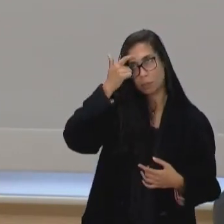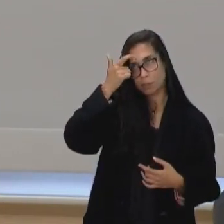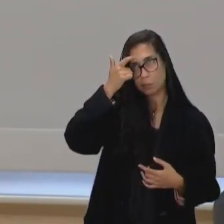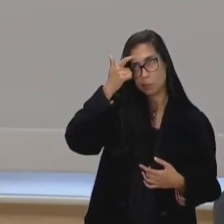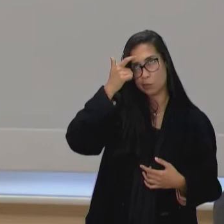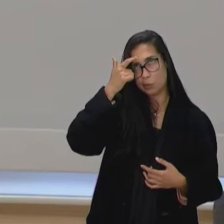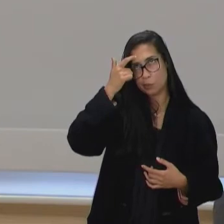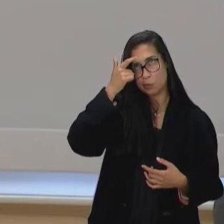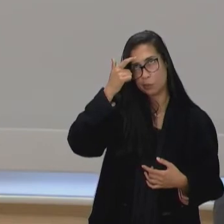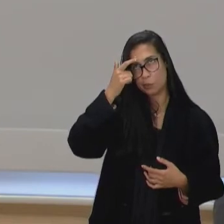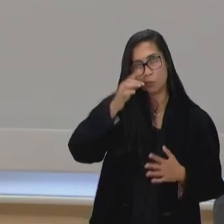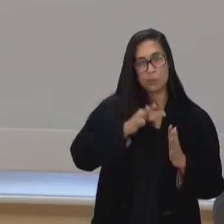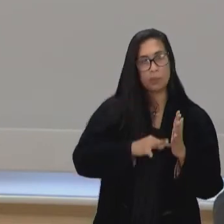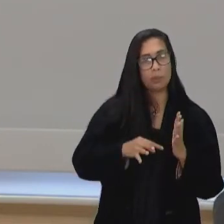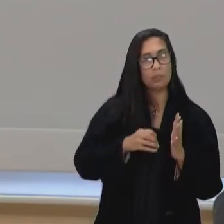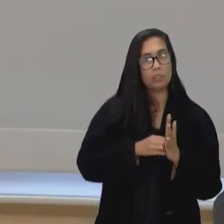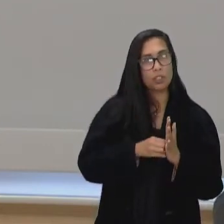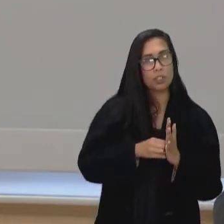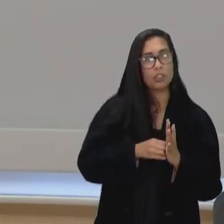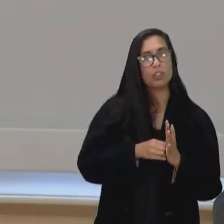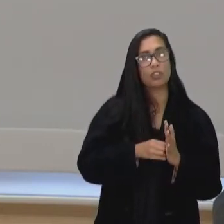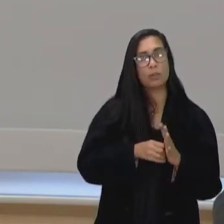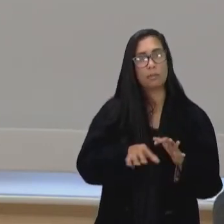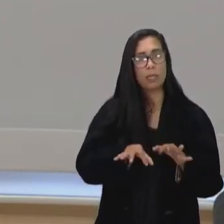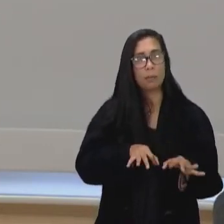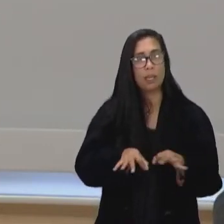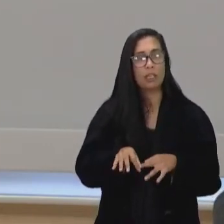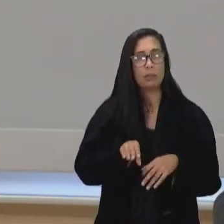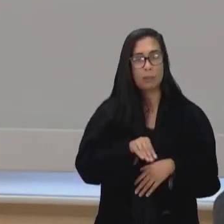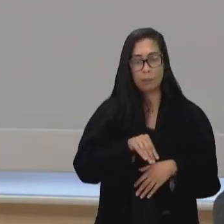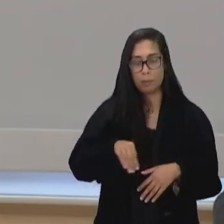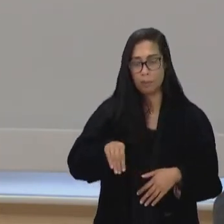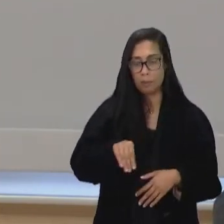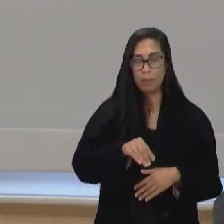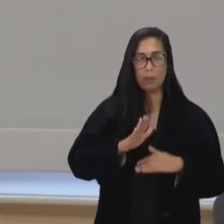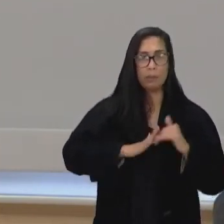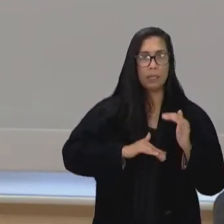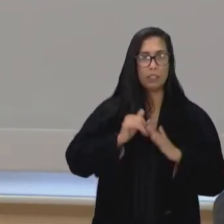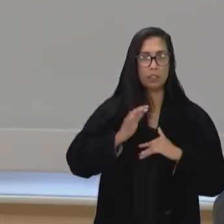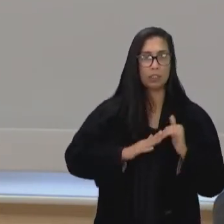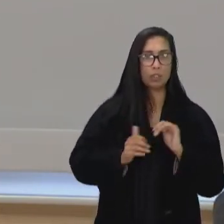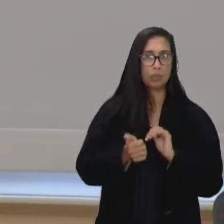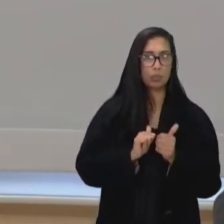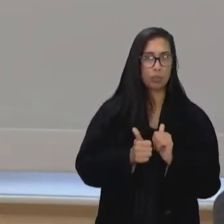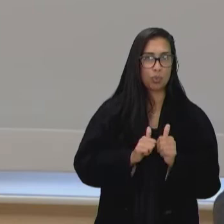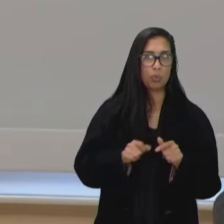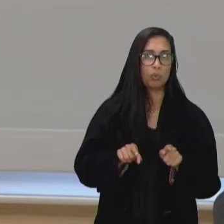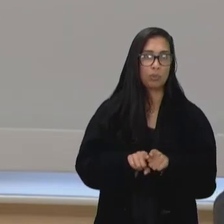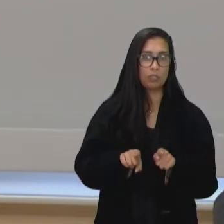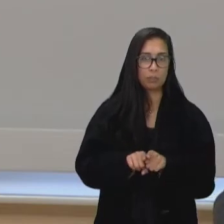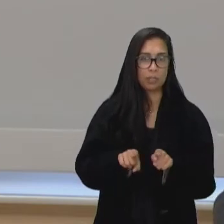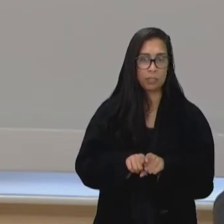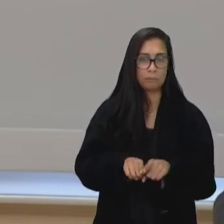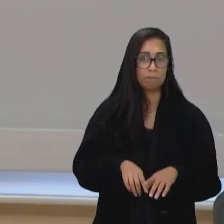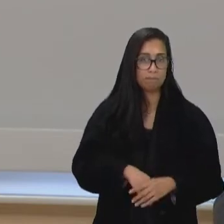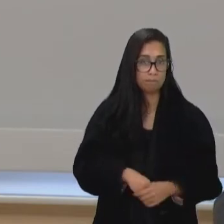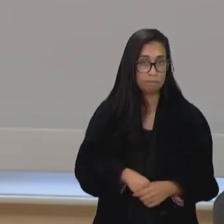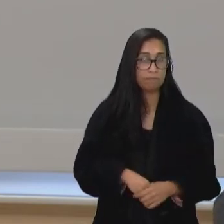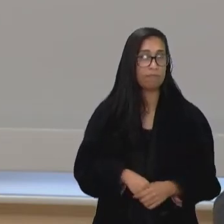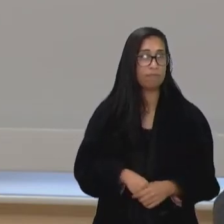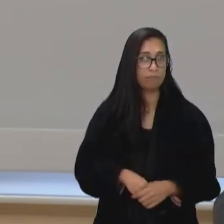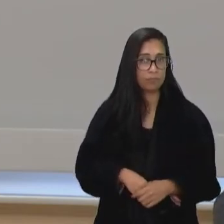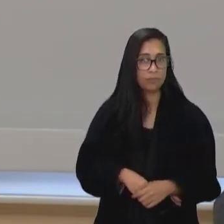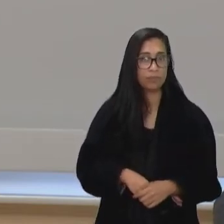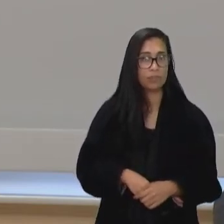fazer a ficha, a gente foi montar o tabuleiro, a gente foi praticar o jogo. A gente conseguiu até ir na parte final do jogo e